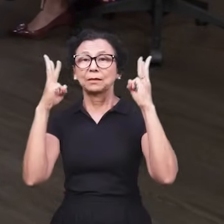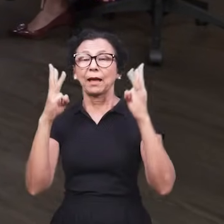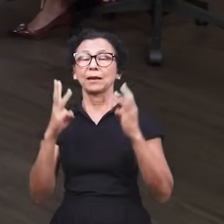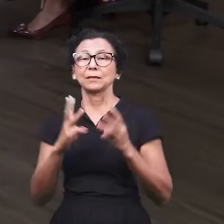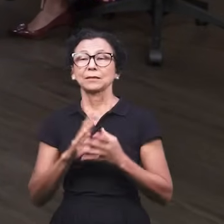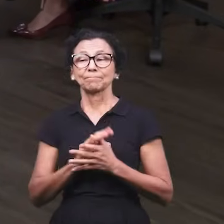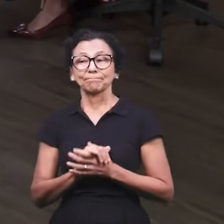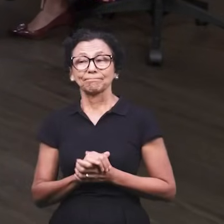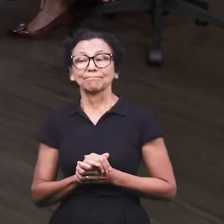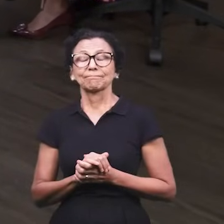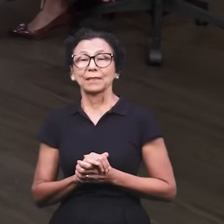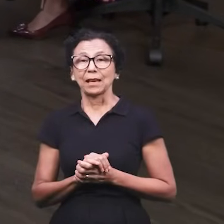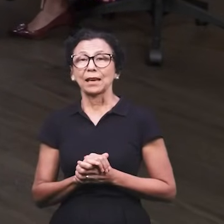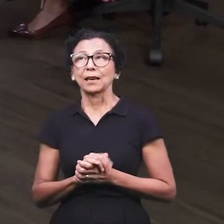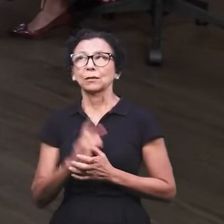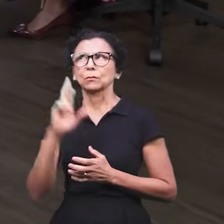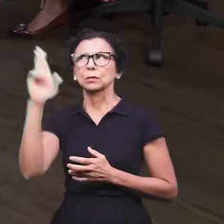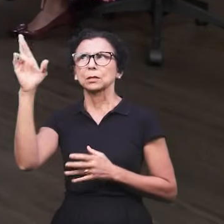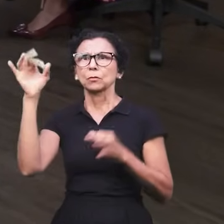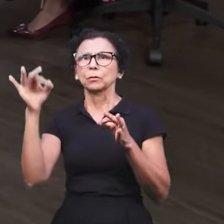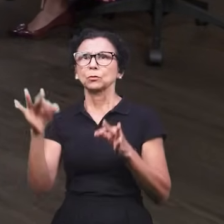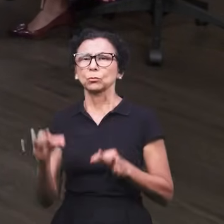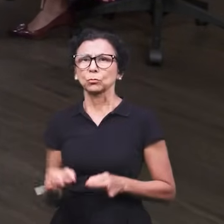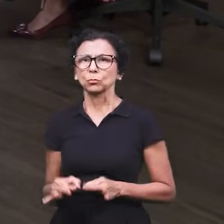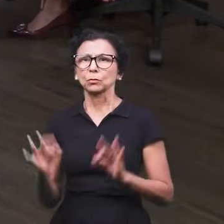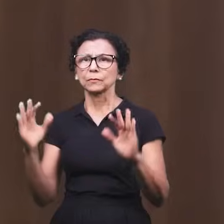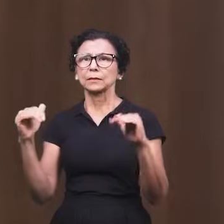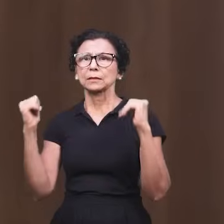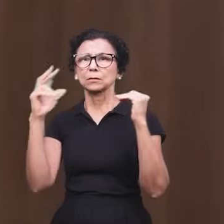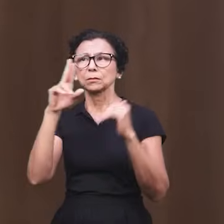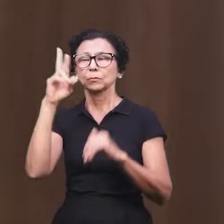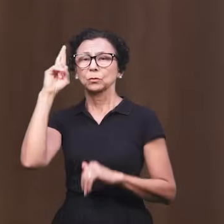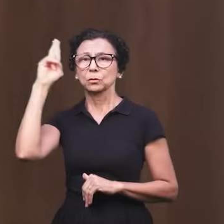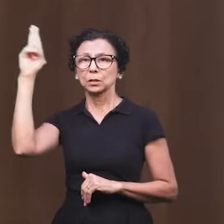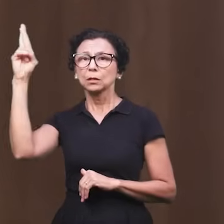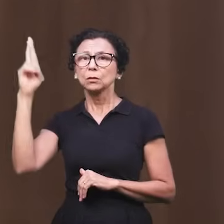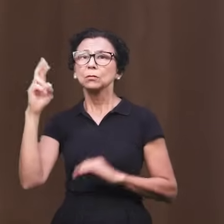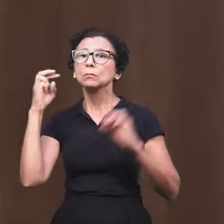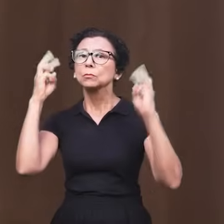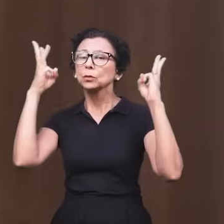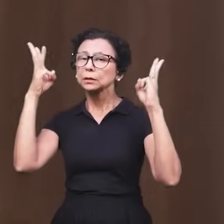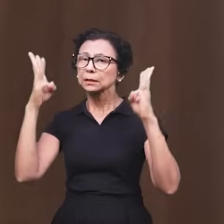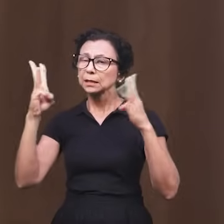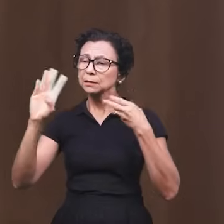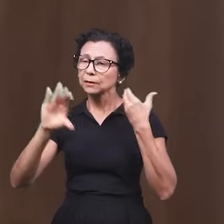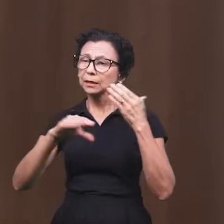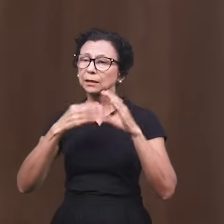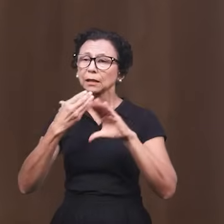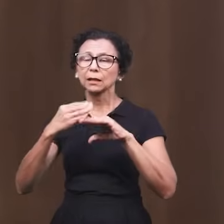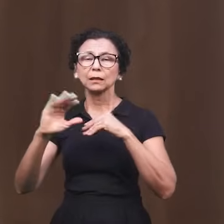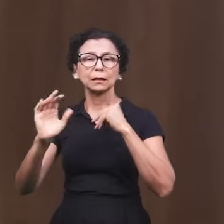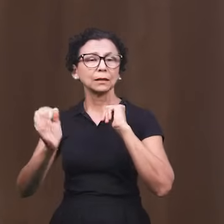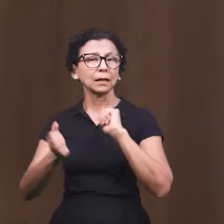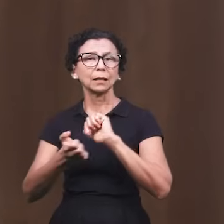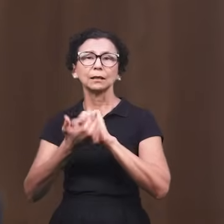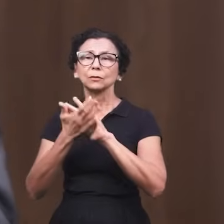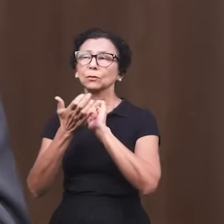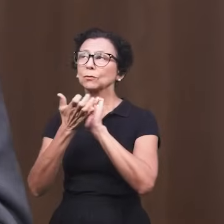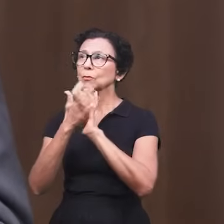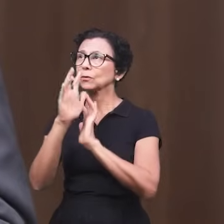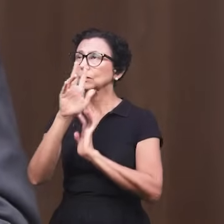justo, que o Senhor é bom. Ele vai enaltecer o nome do Senhor e vai colocar ali um cântico diante do Senhor depois de ser